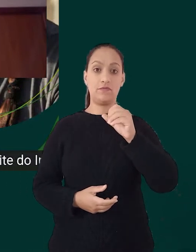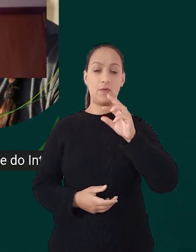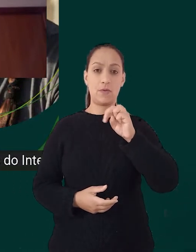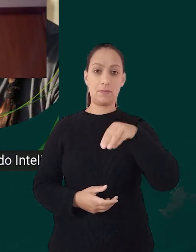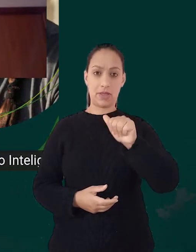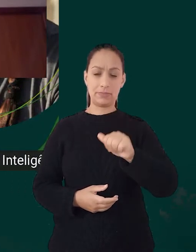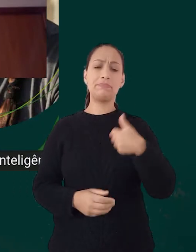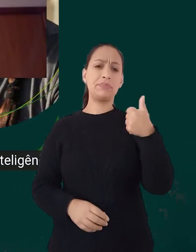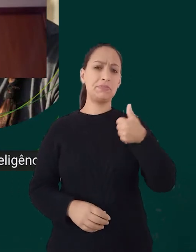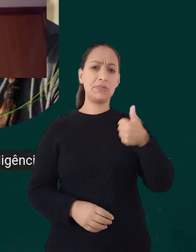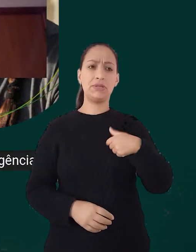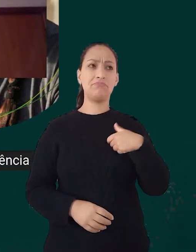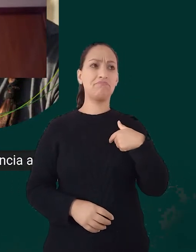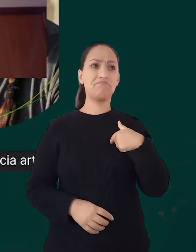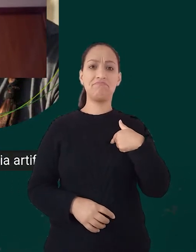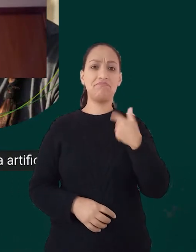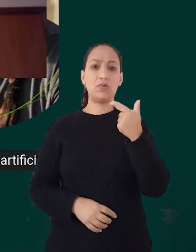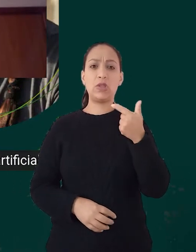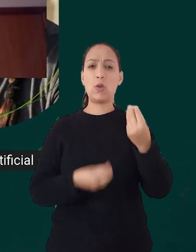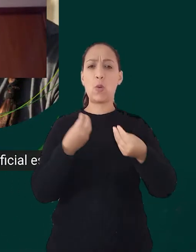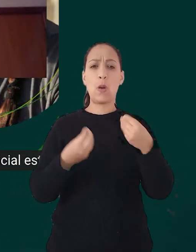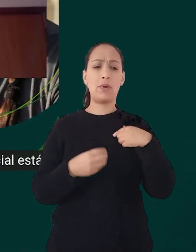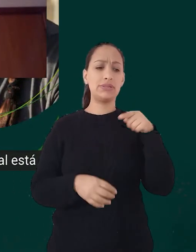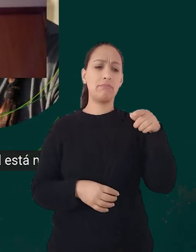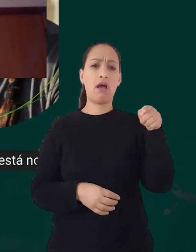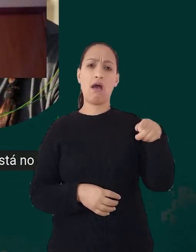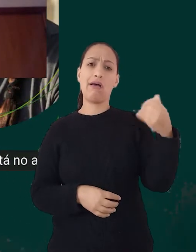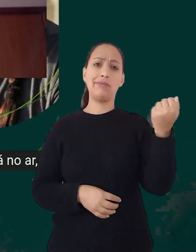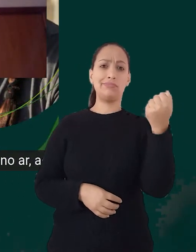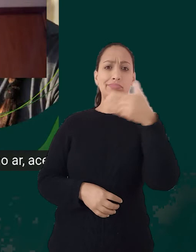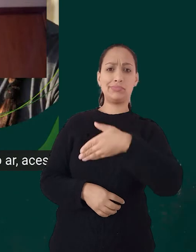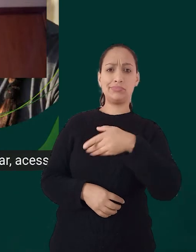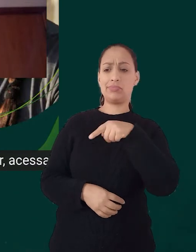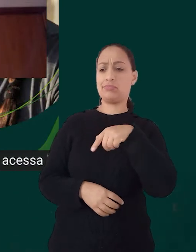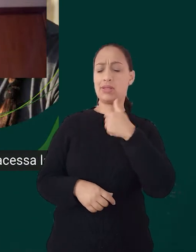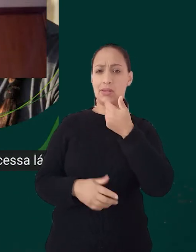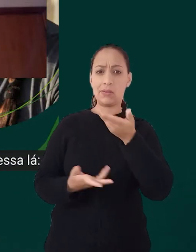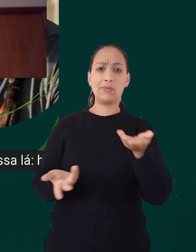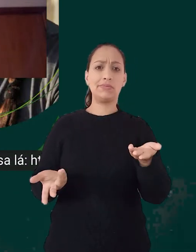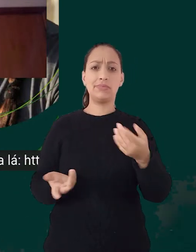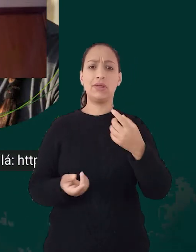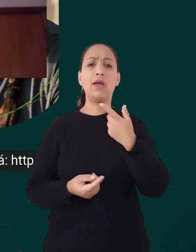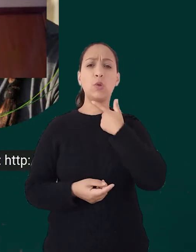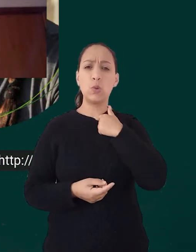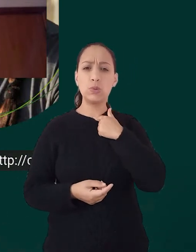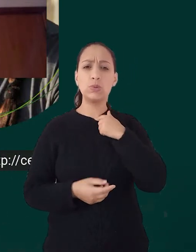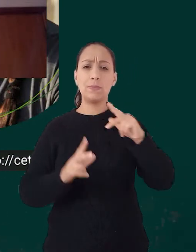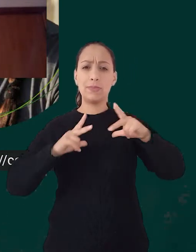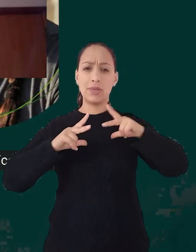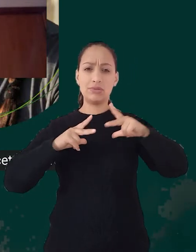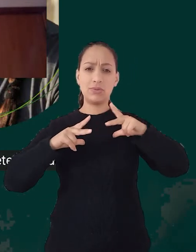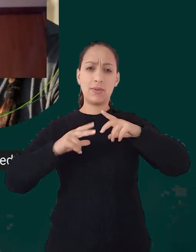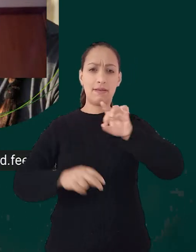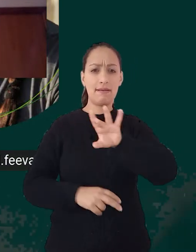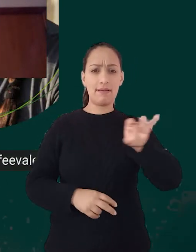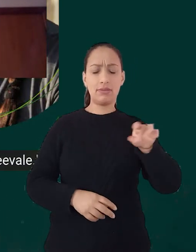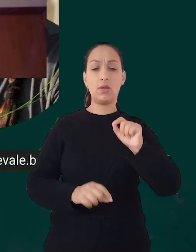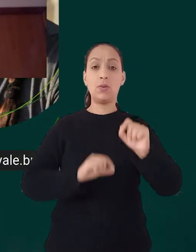dizer assim que existe uma melhor do que a outra, que isso é de gosto pessoal. Eu posso te dizer que